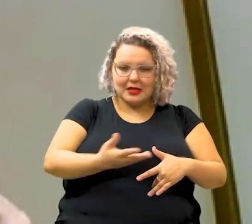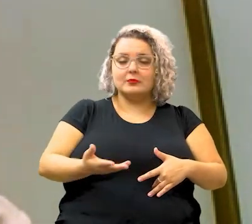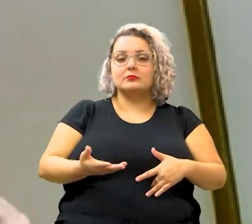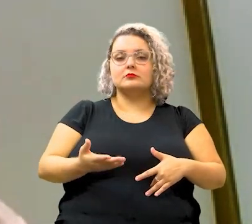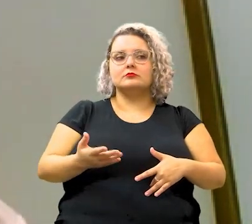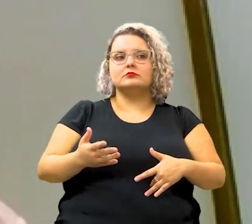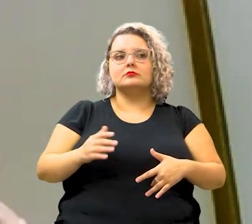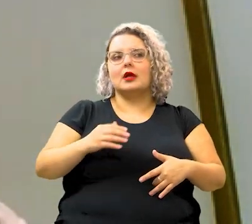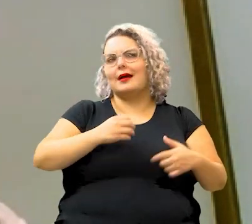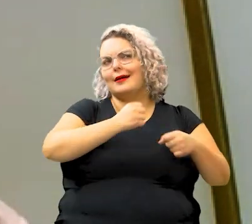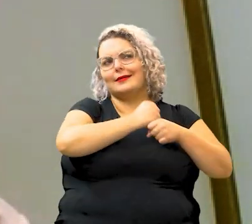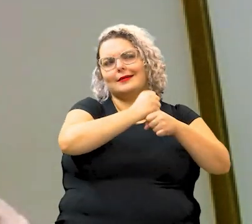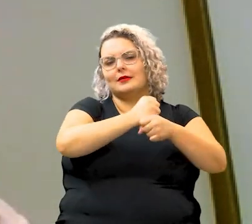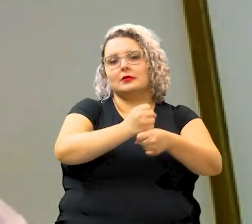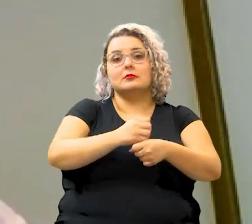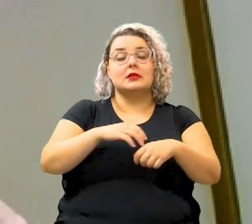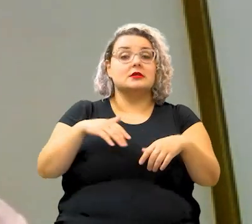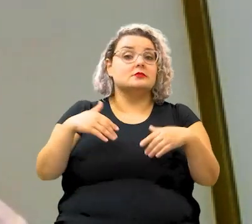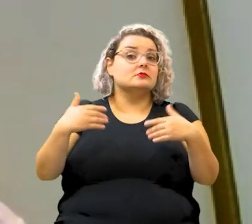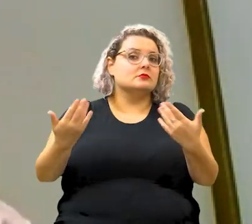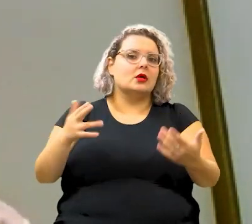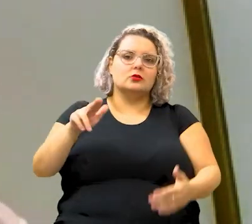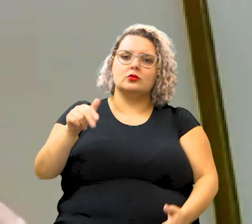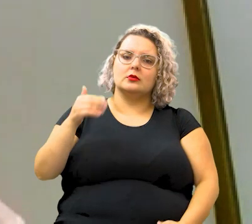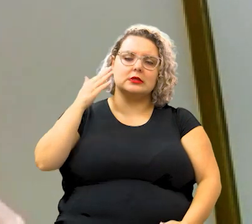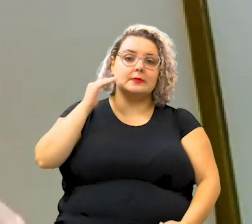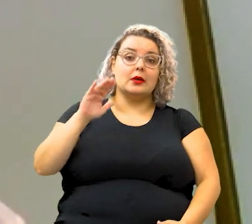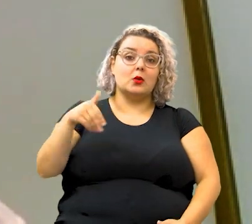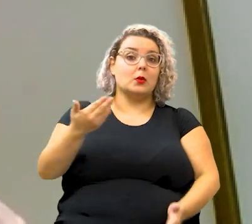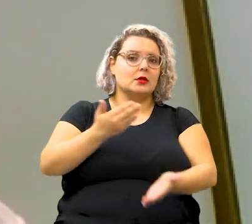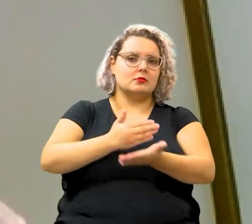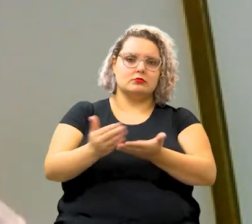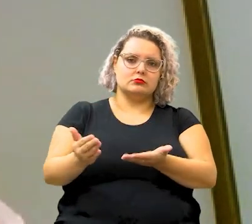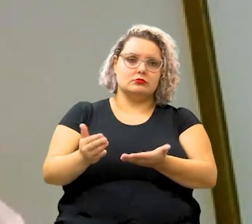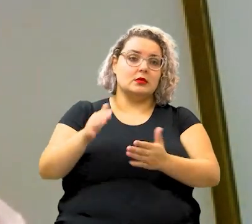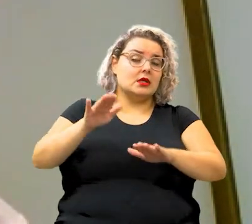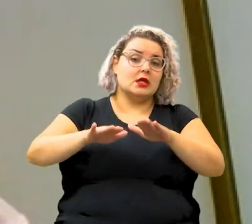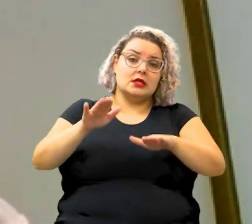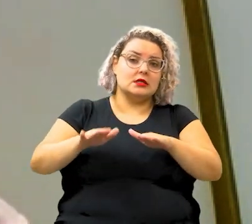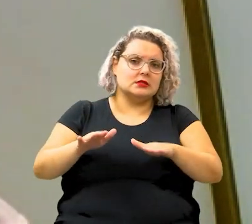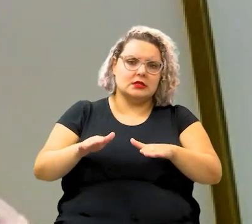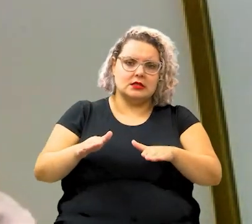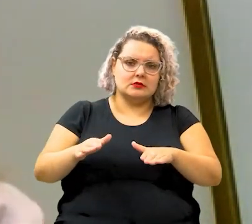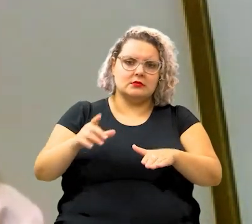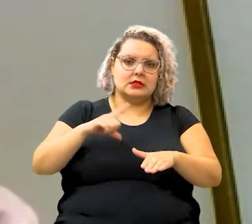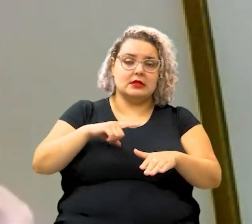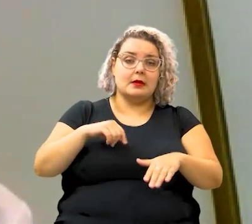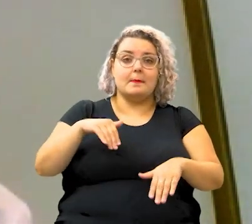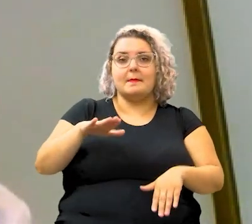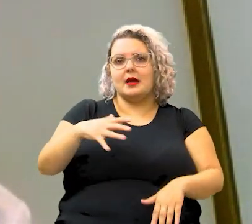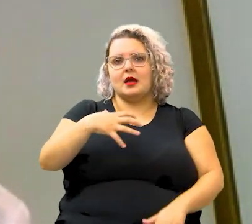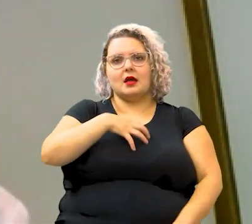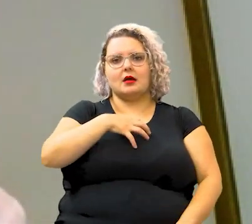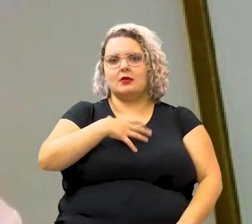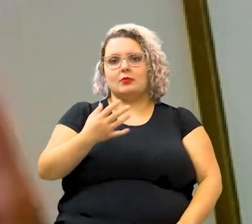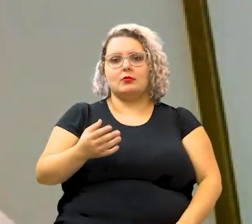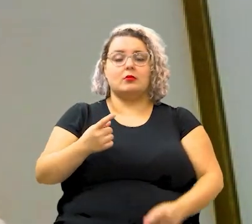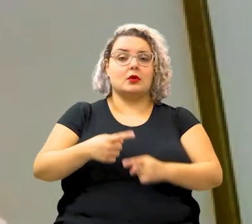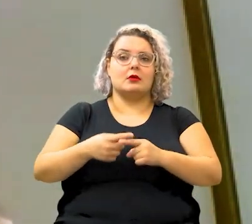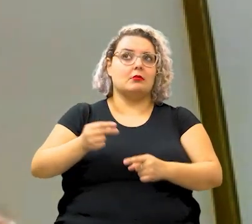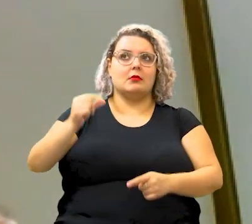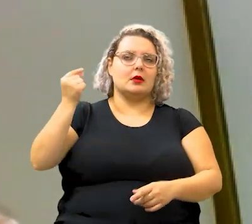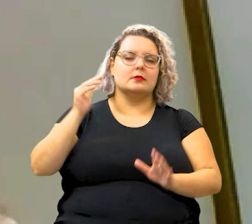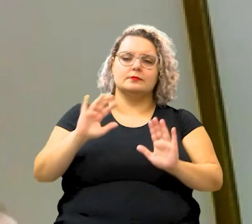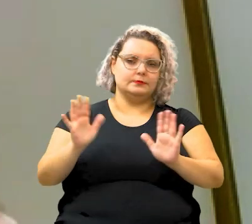certo quando isso começou. E independente de quando começou, não necessariamente ele vai ter mais sintomas porque isso começou há